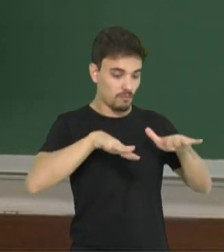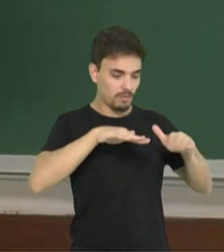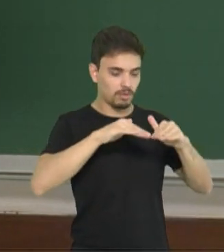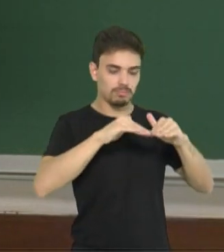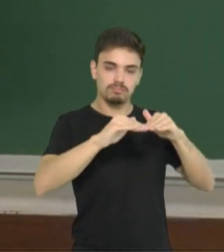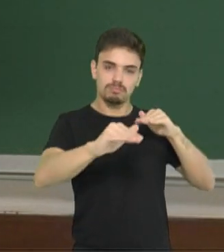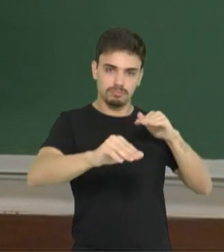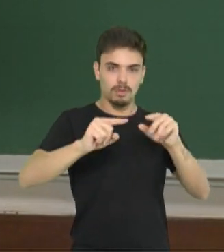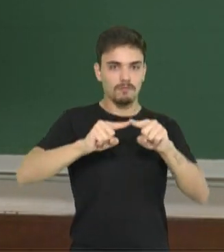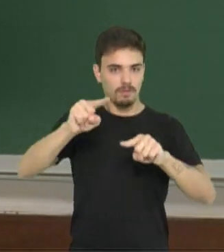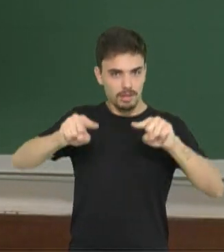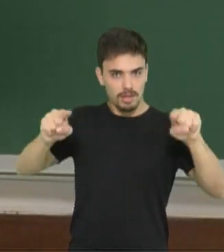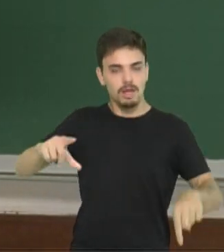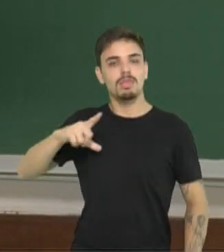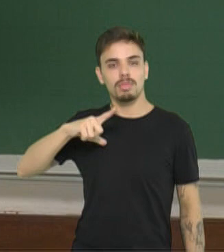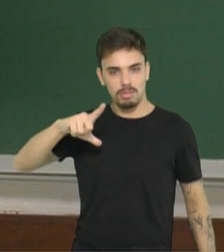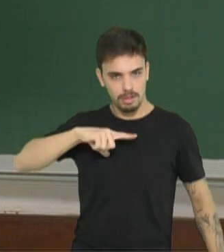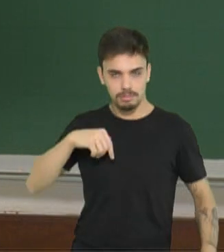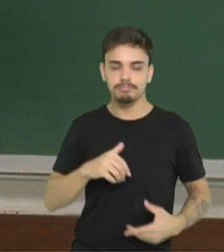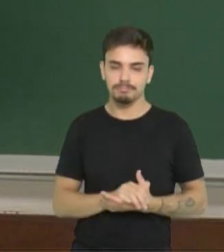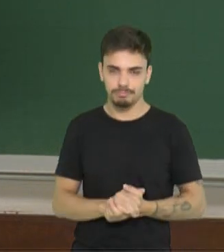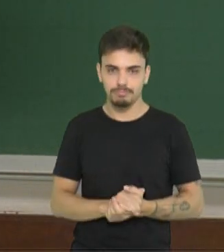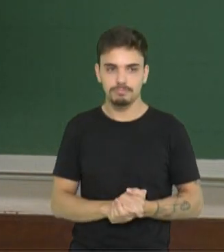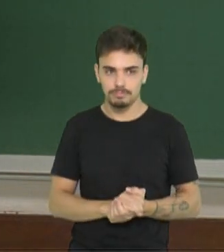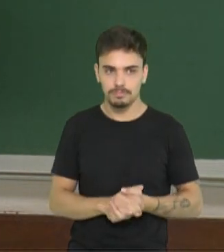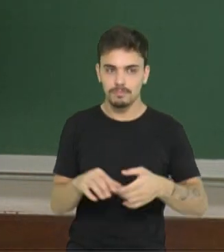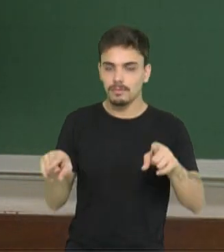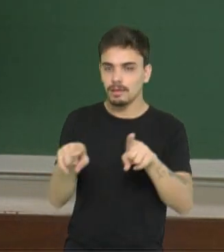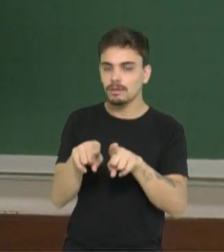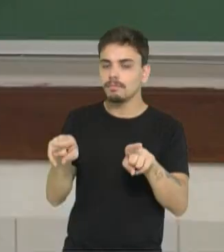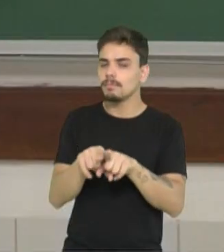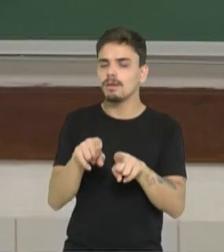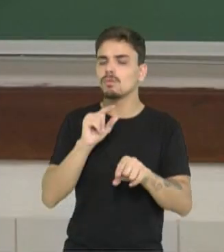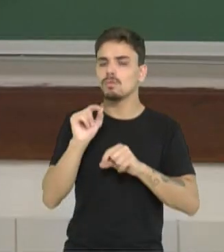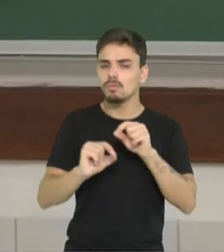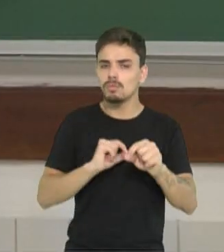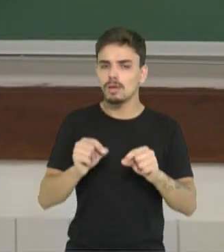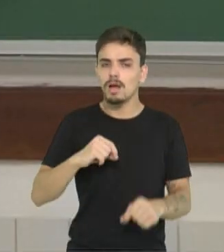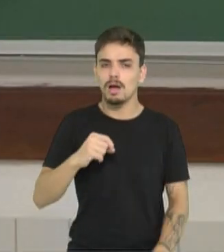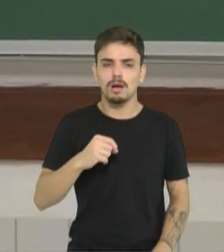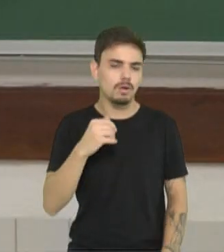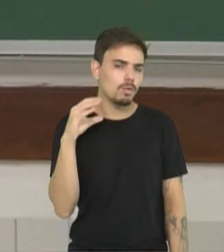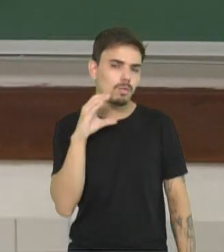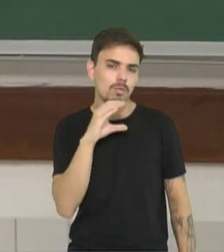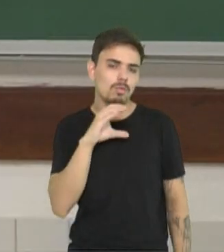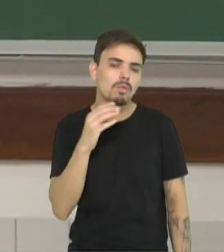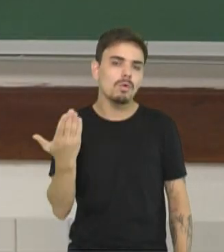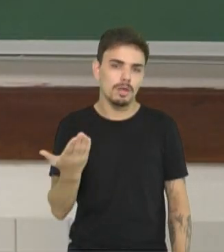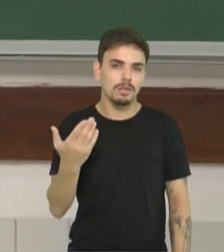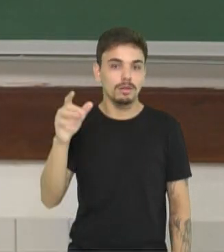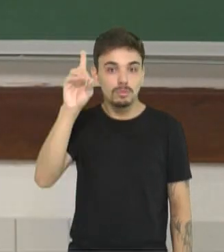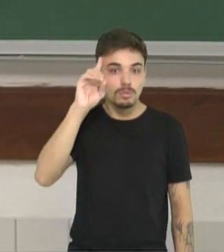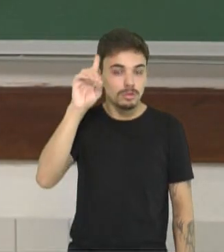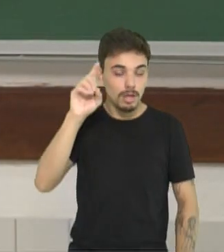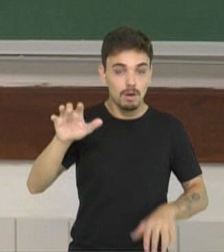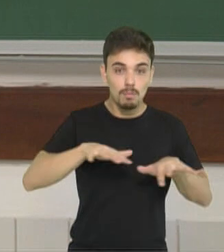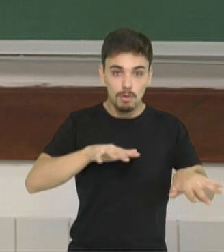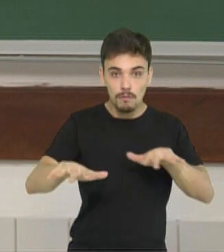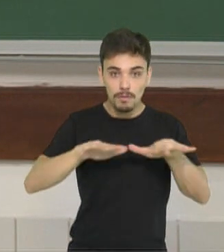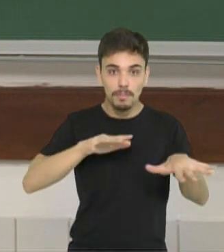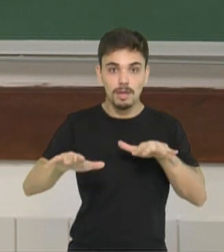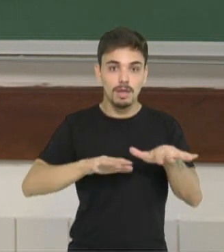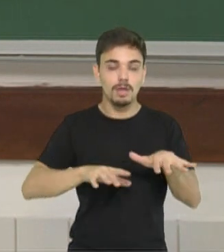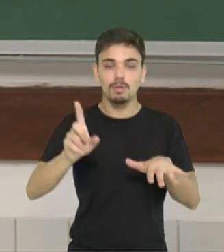ter alterações de velocidade. E a maior parte, então, dos movimentos do nosso dia a dia, eles não